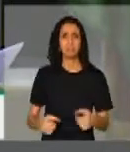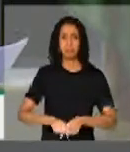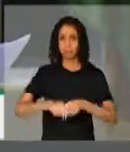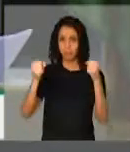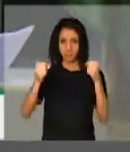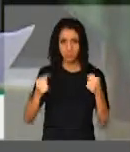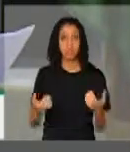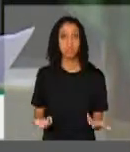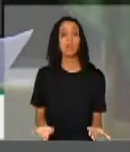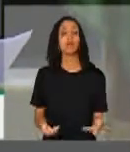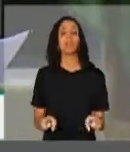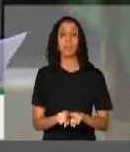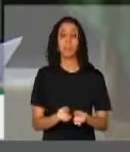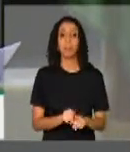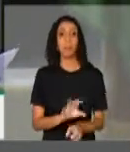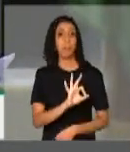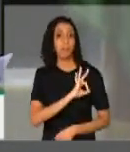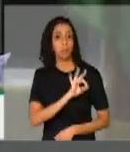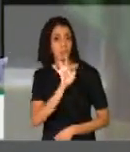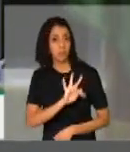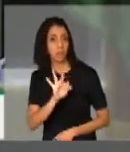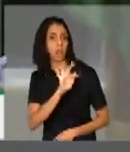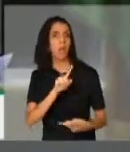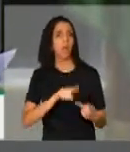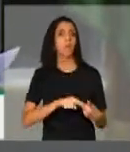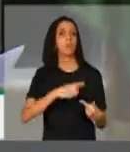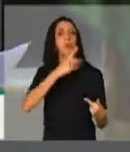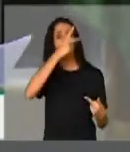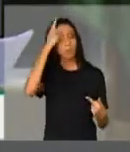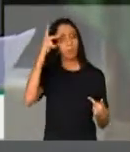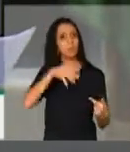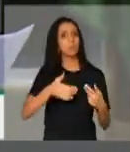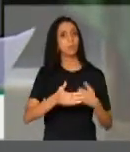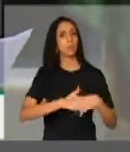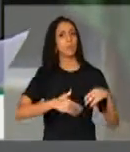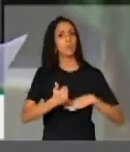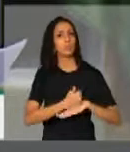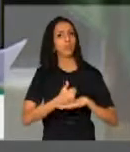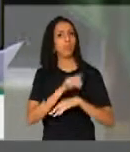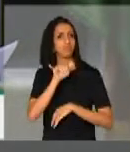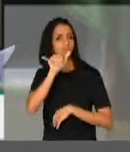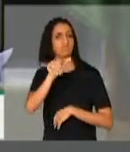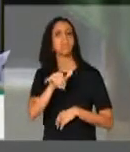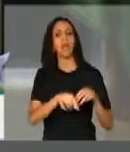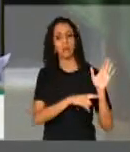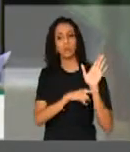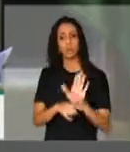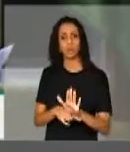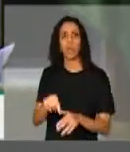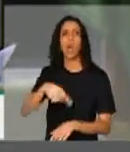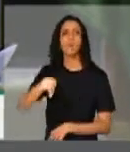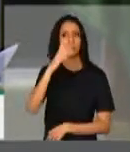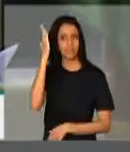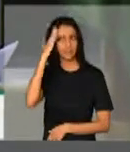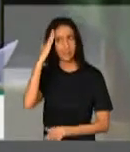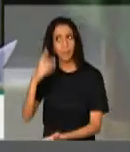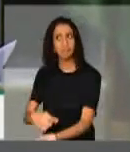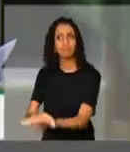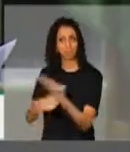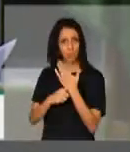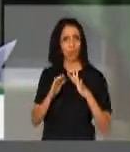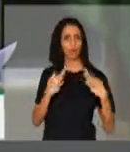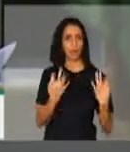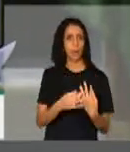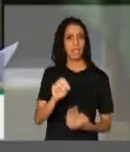dos agentes da polícia federal de aeronáutica e de mais polícias certamente vocês sabem o quanto nos ajudaram bravos guerreiros